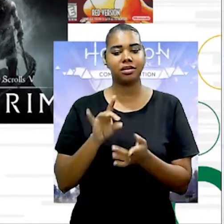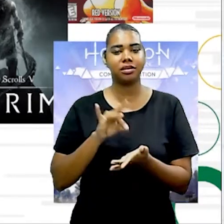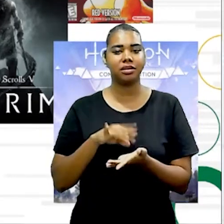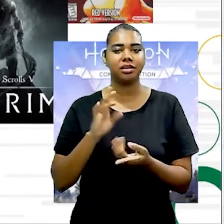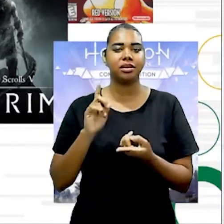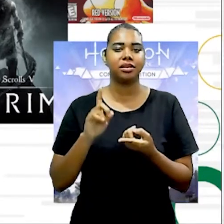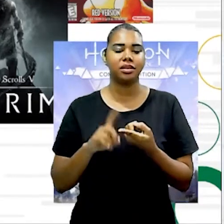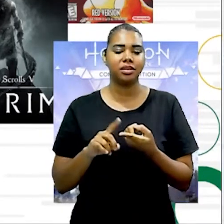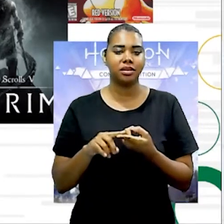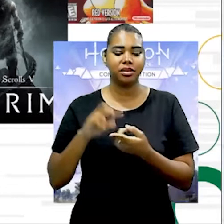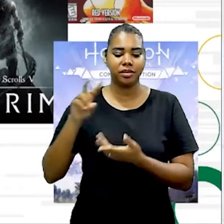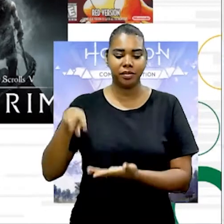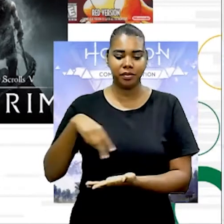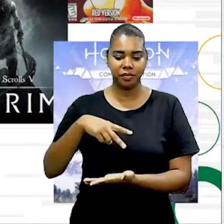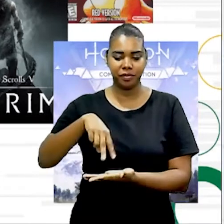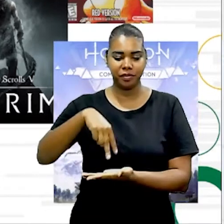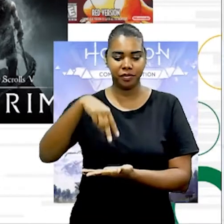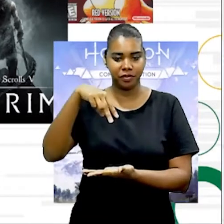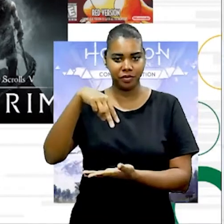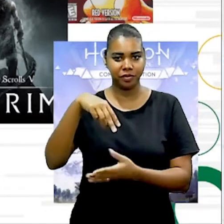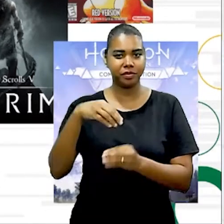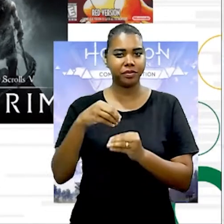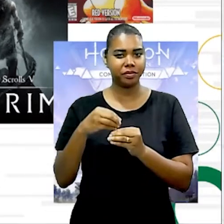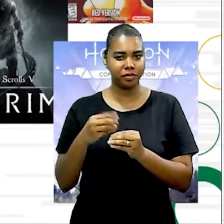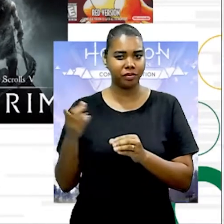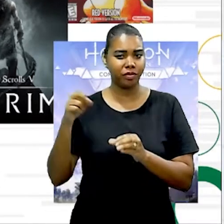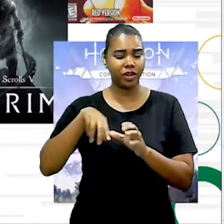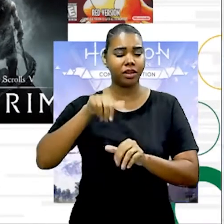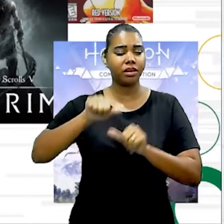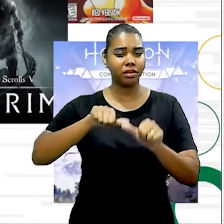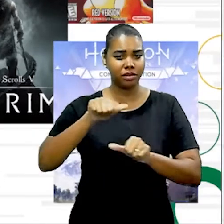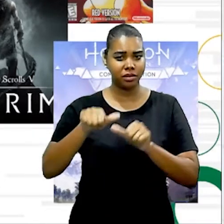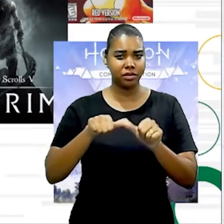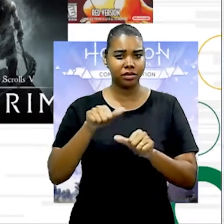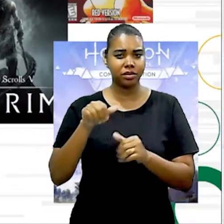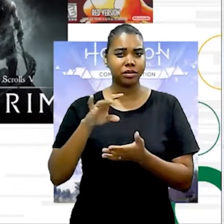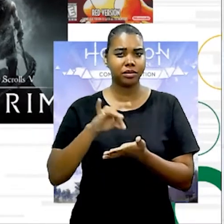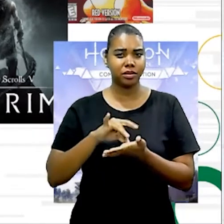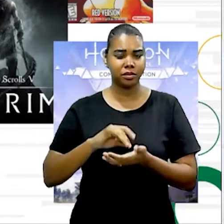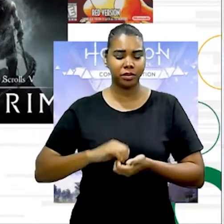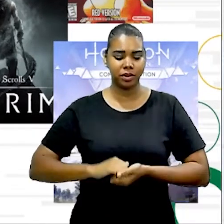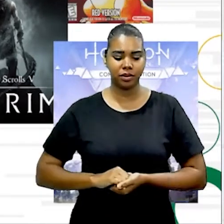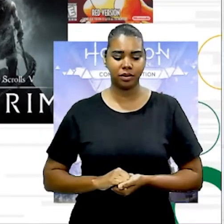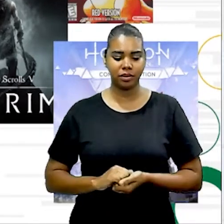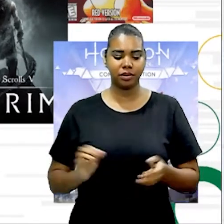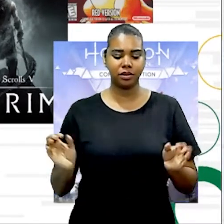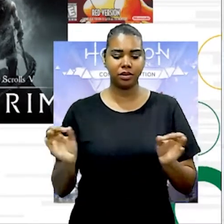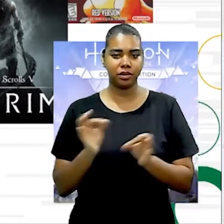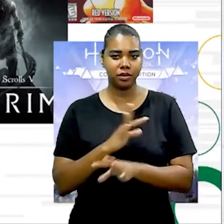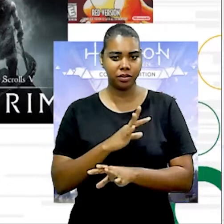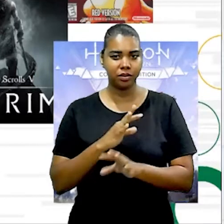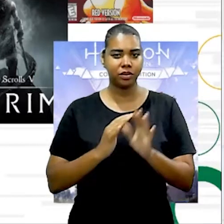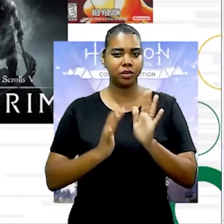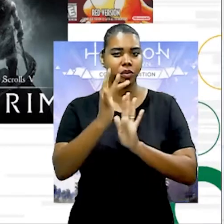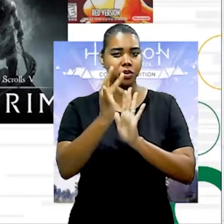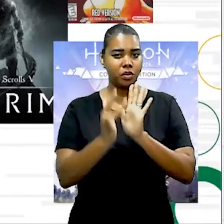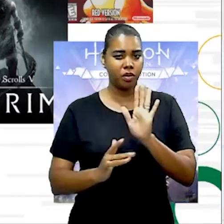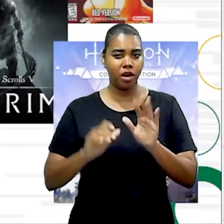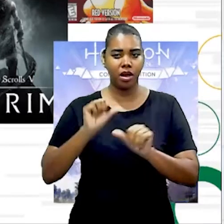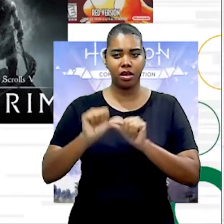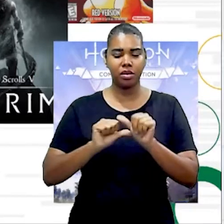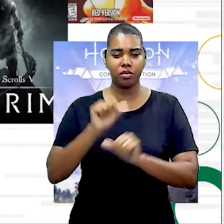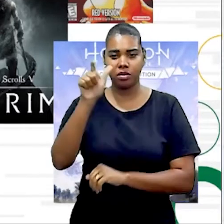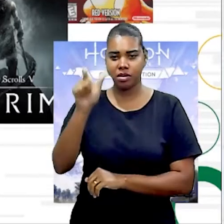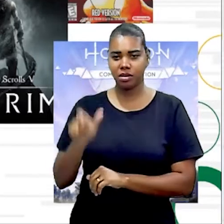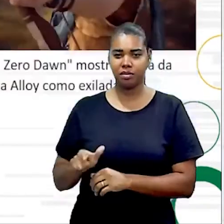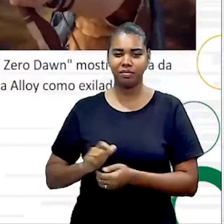e ressurreição e o retorno transformado, ou retorno com LX, a conclusão do roteiro, a transformação do